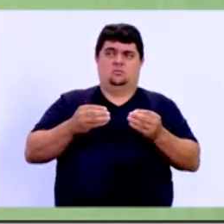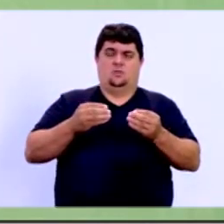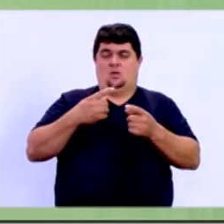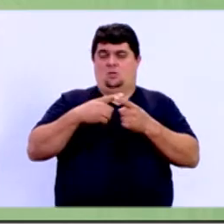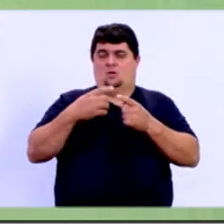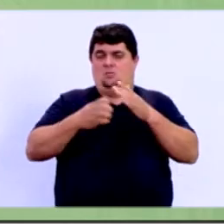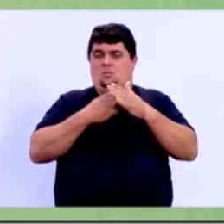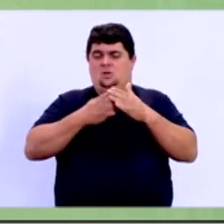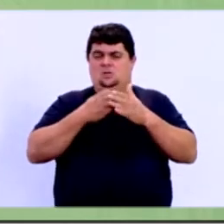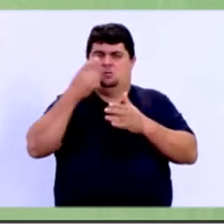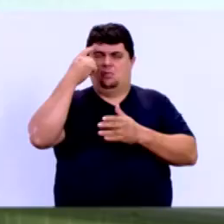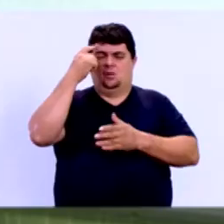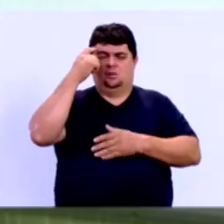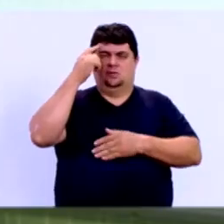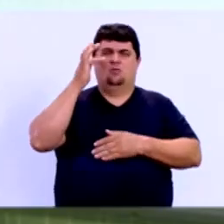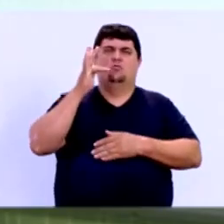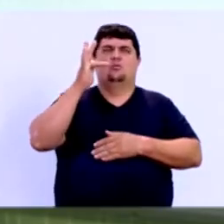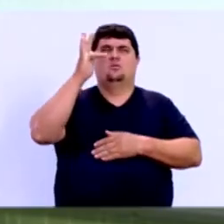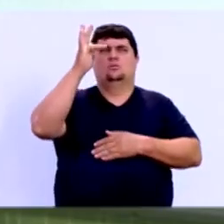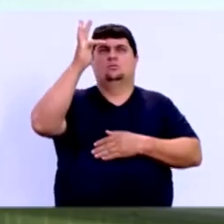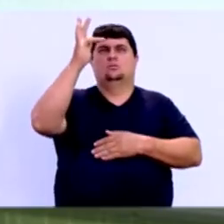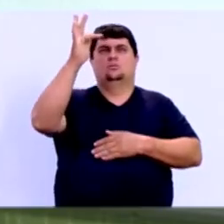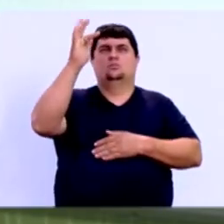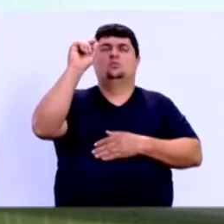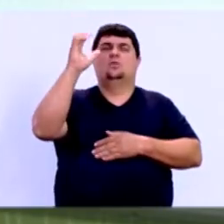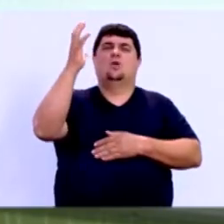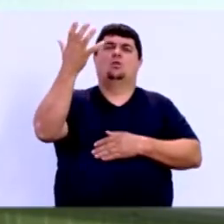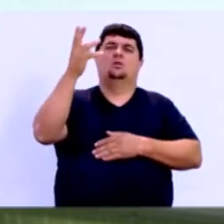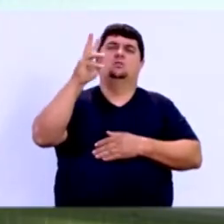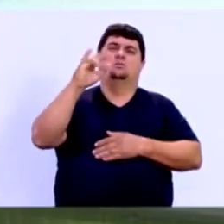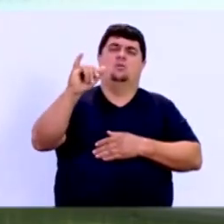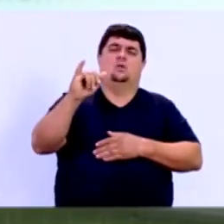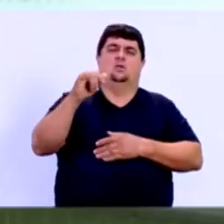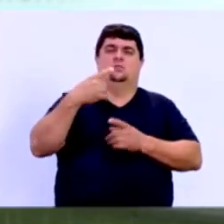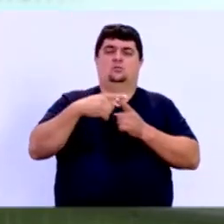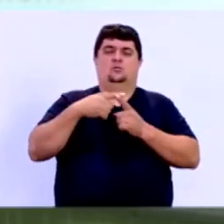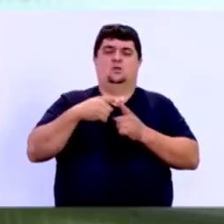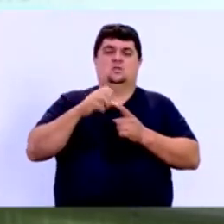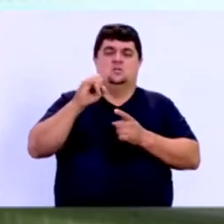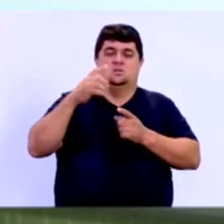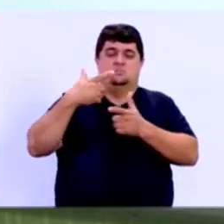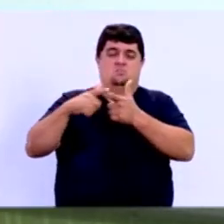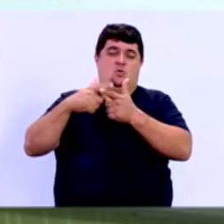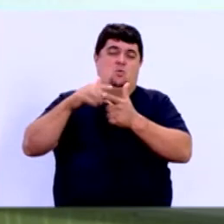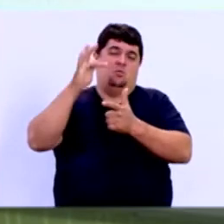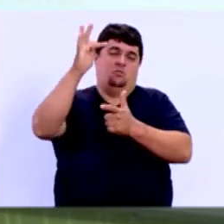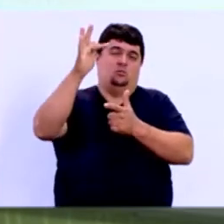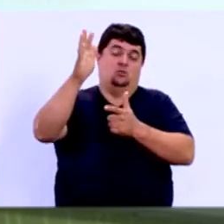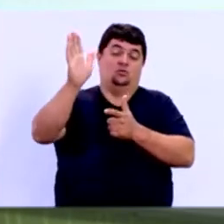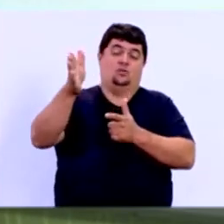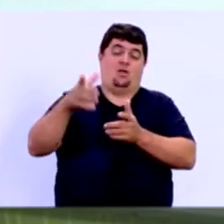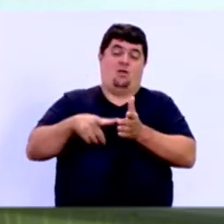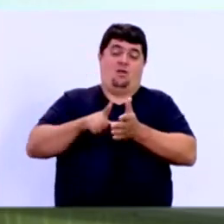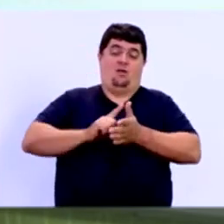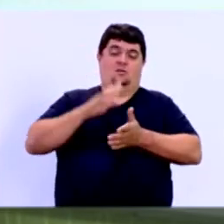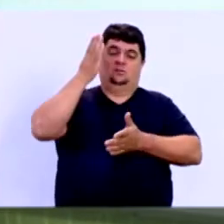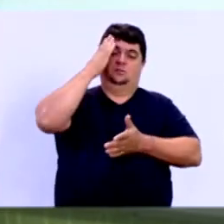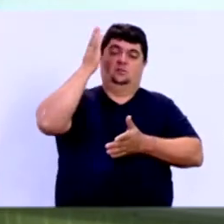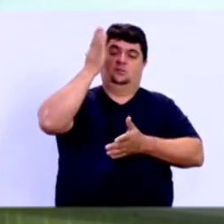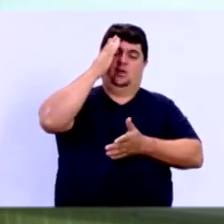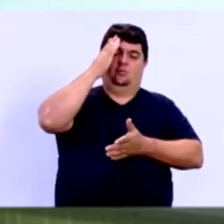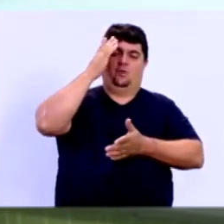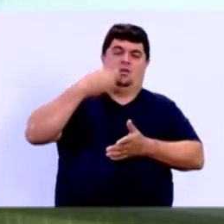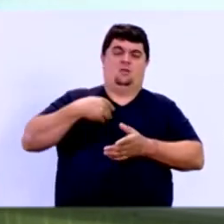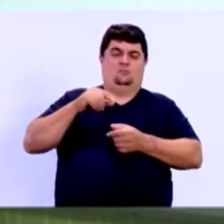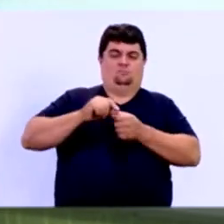com cenários futuros, prevendo o futuro, para poder antecipar situações, antecipar momentos de